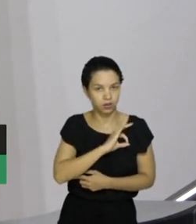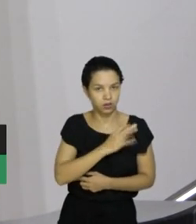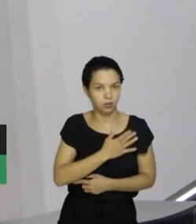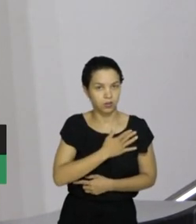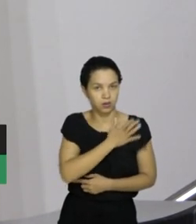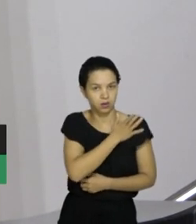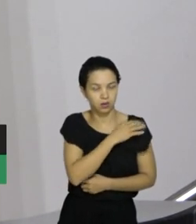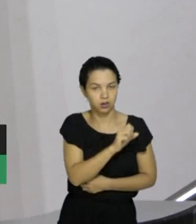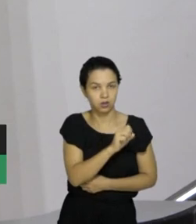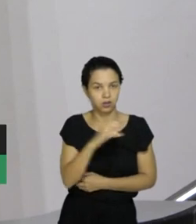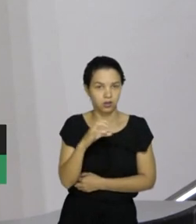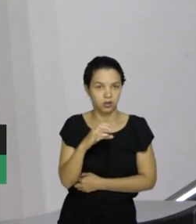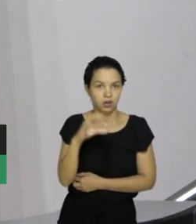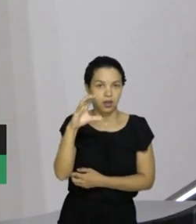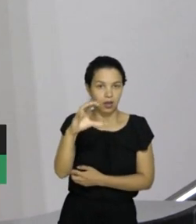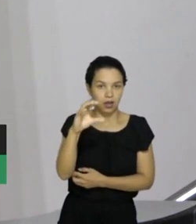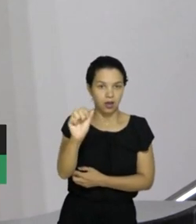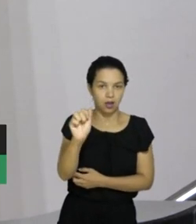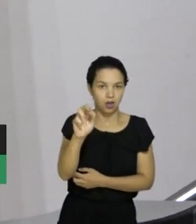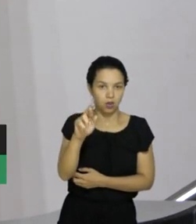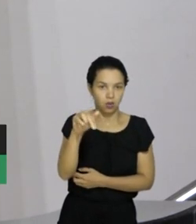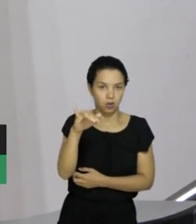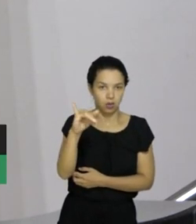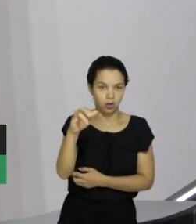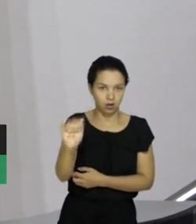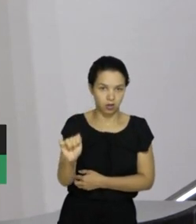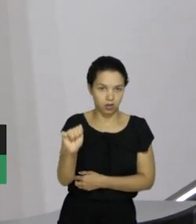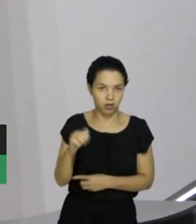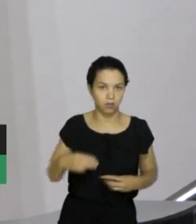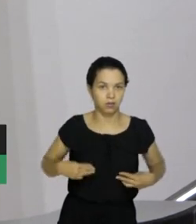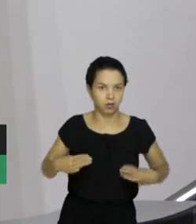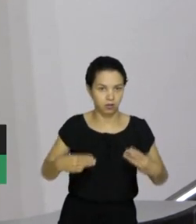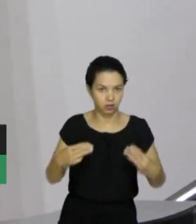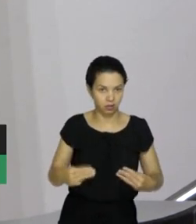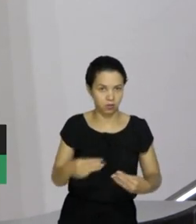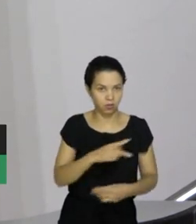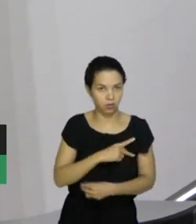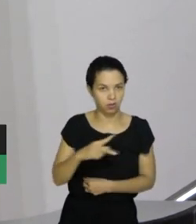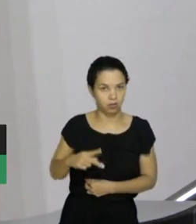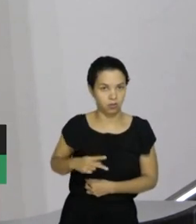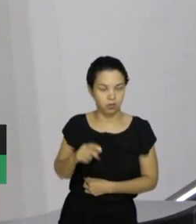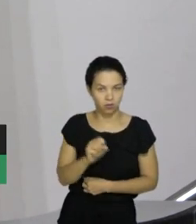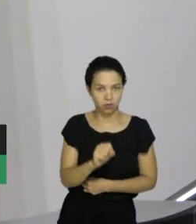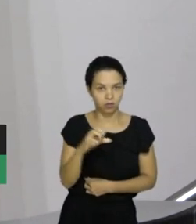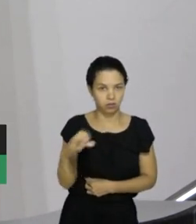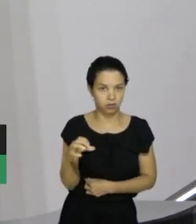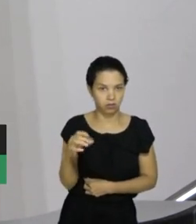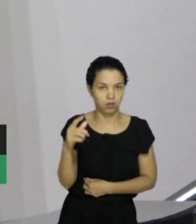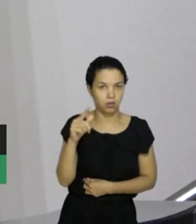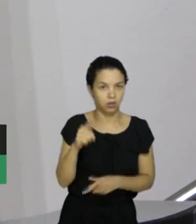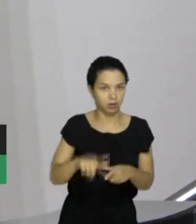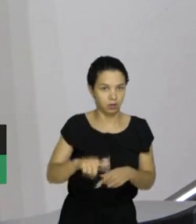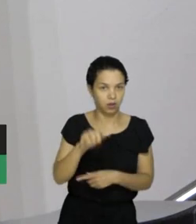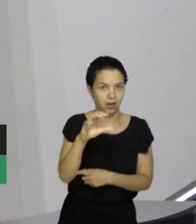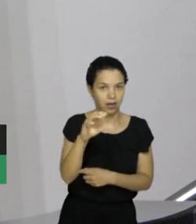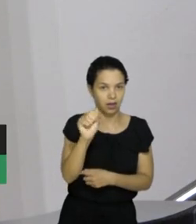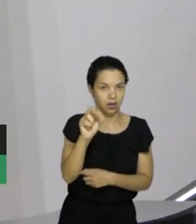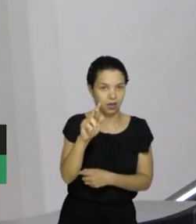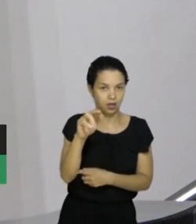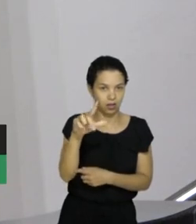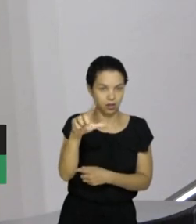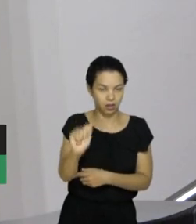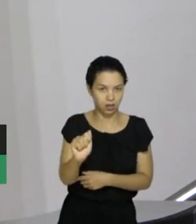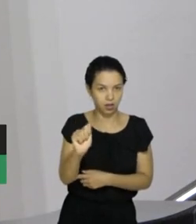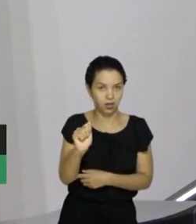Catarina Carolina dombrowski Ministério Público de Santa Catarina e Carla Medeiros polícia militar